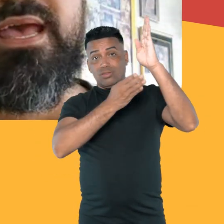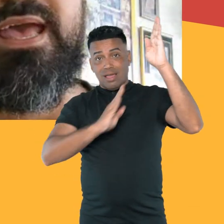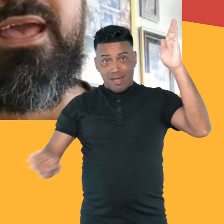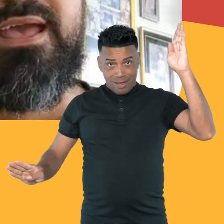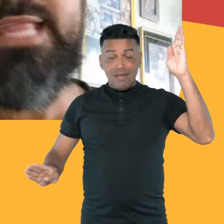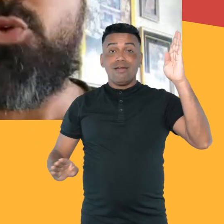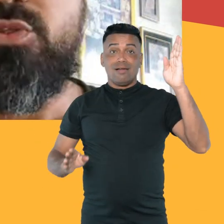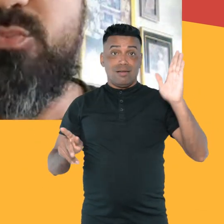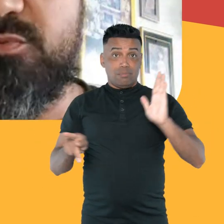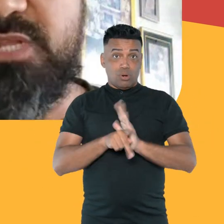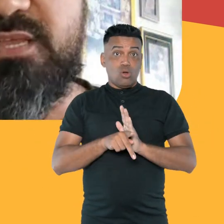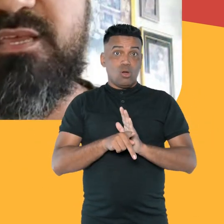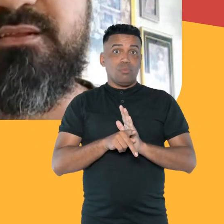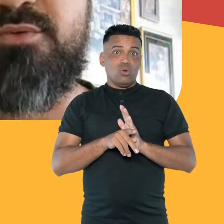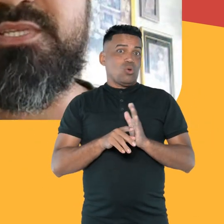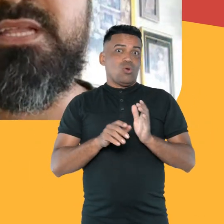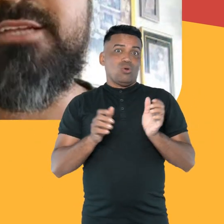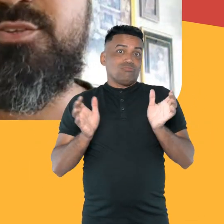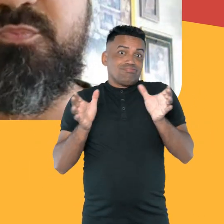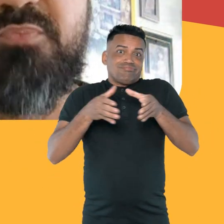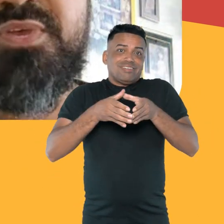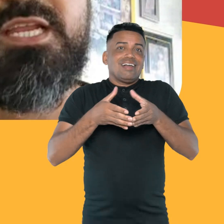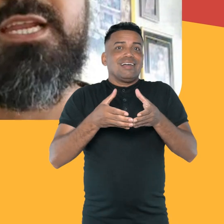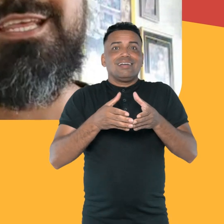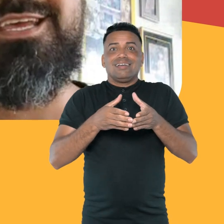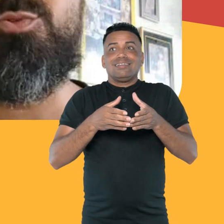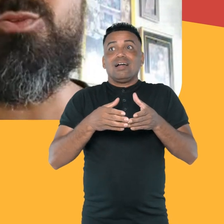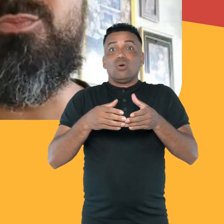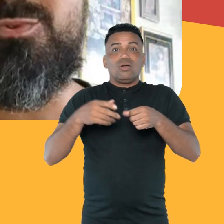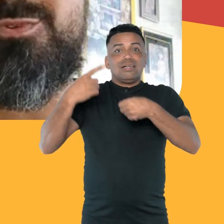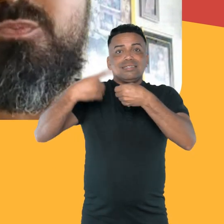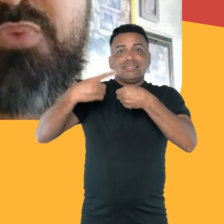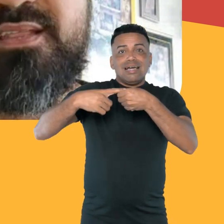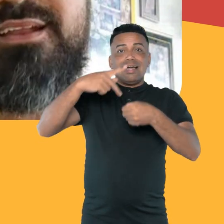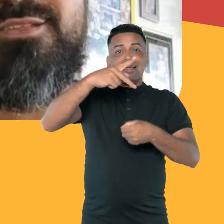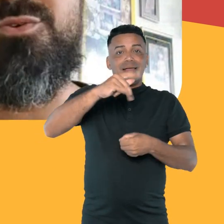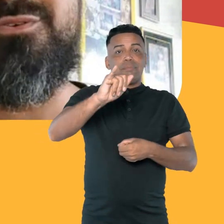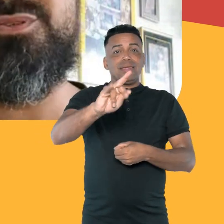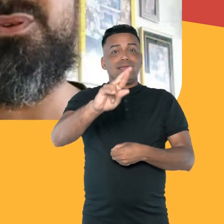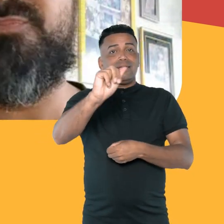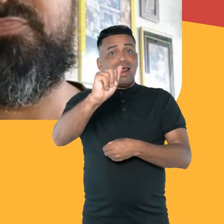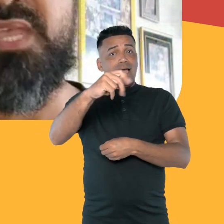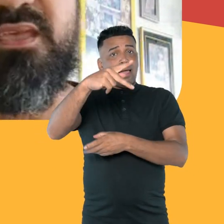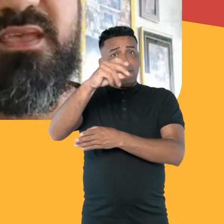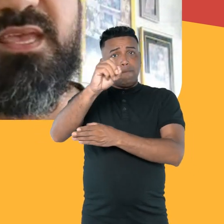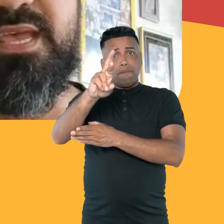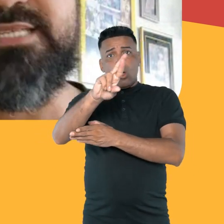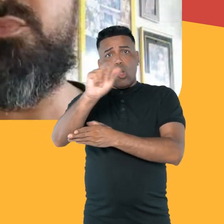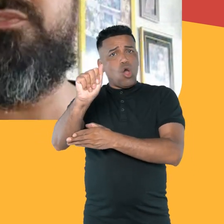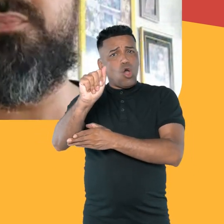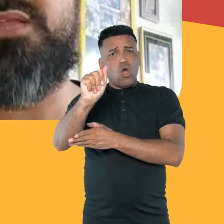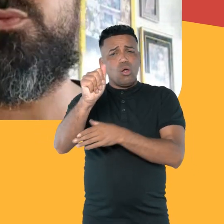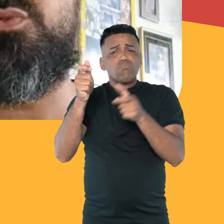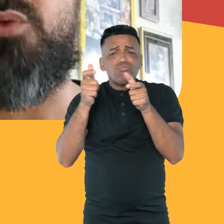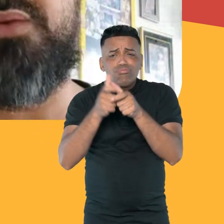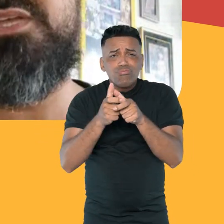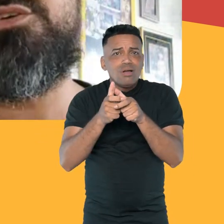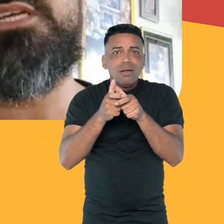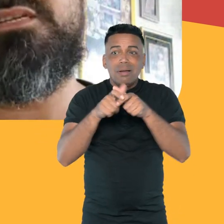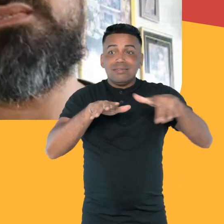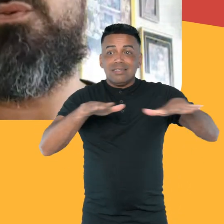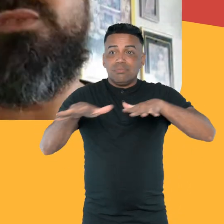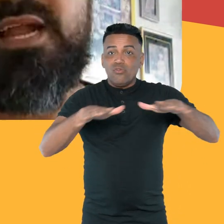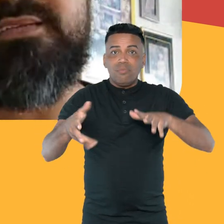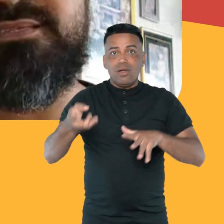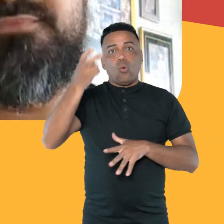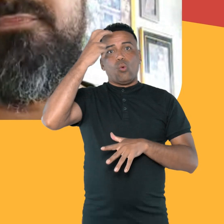Pirapora, todo mundo daqui, é uma cidade super pequenininha e todo mundo super talentoso e esse movimento cultural